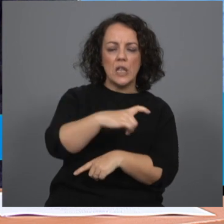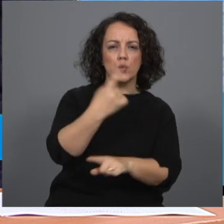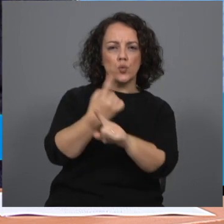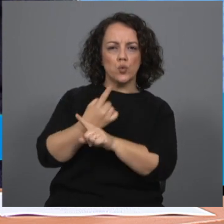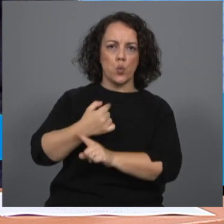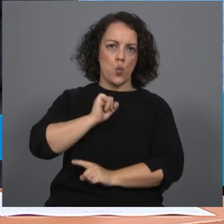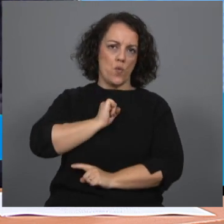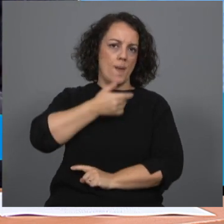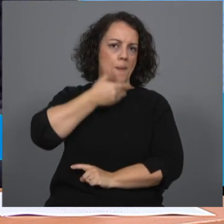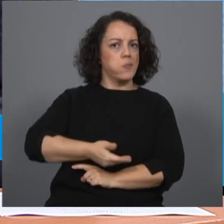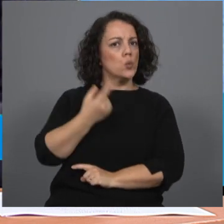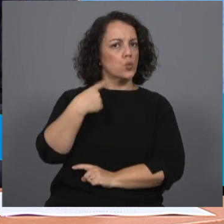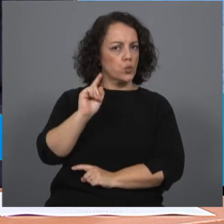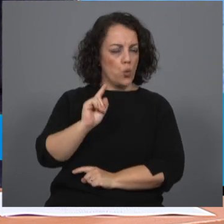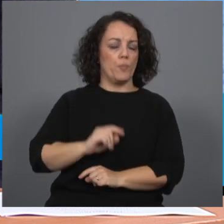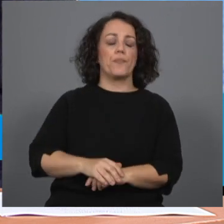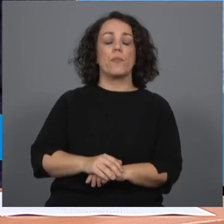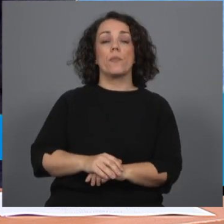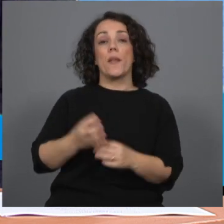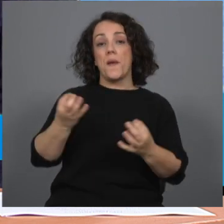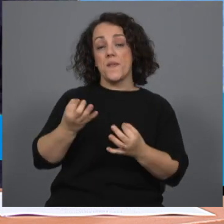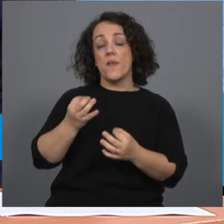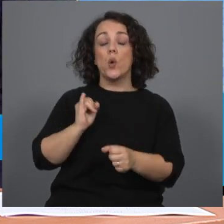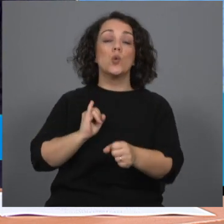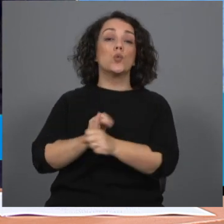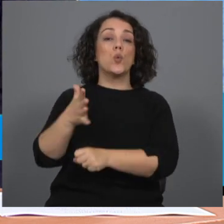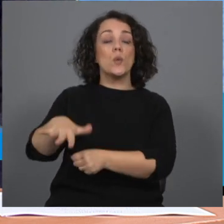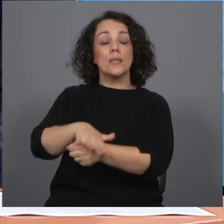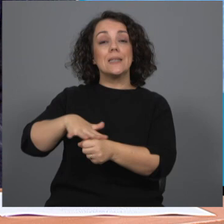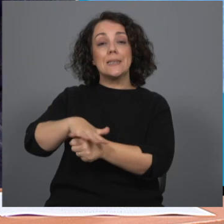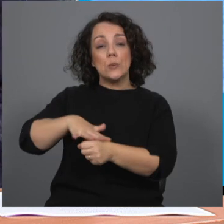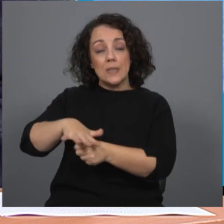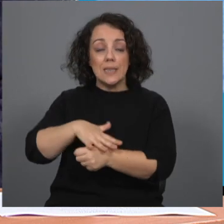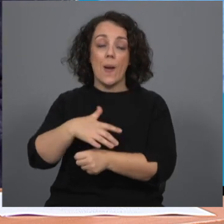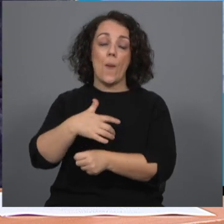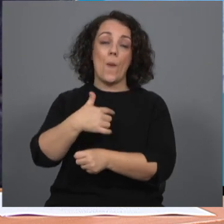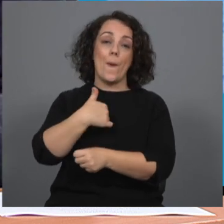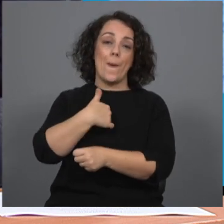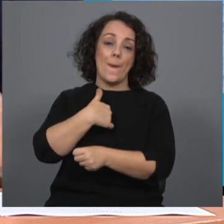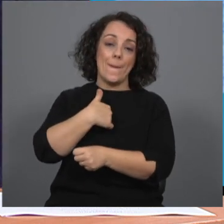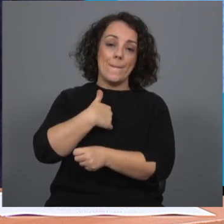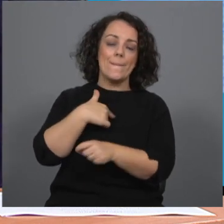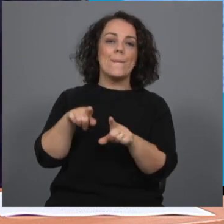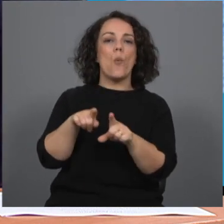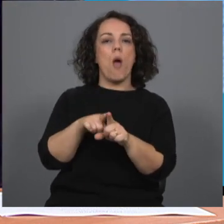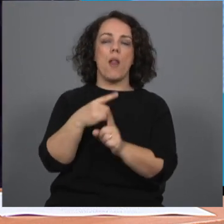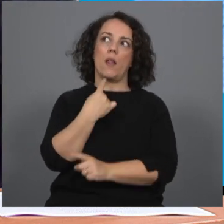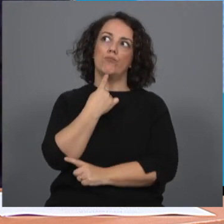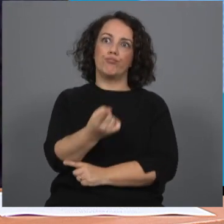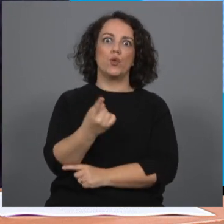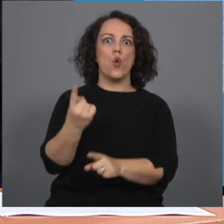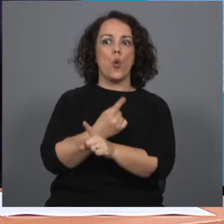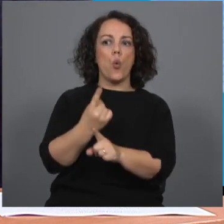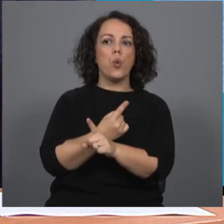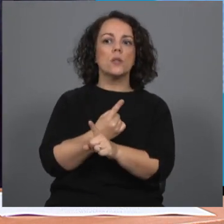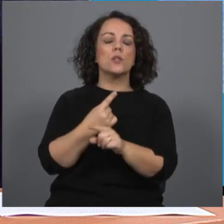ao contrário de outras situações, me resolvo não fazer afirmações que depois não posso